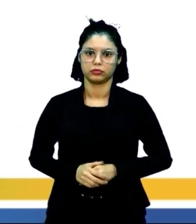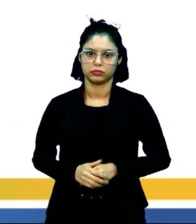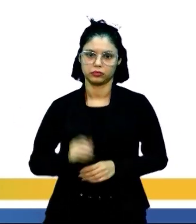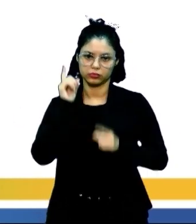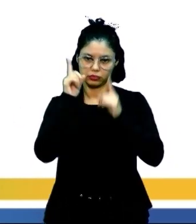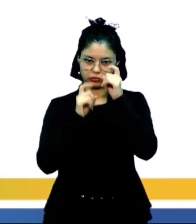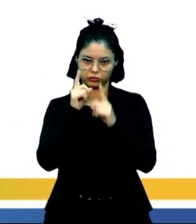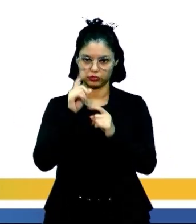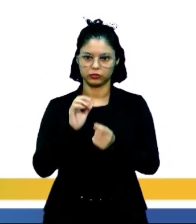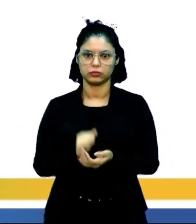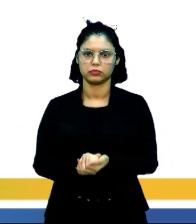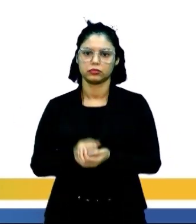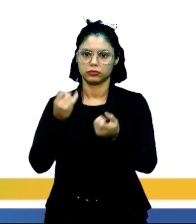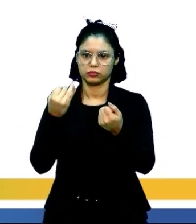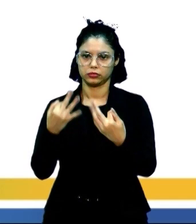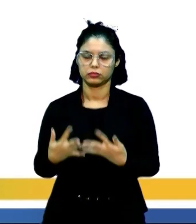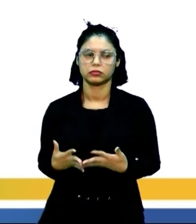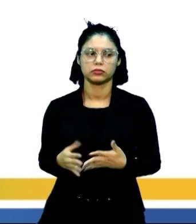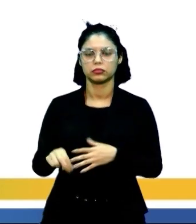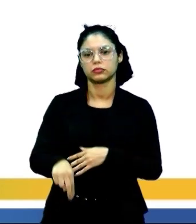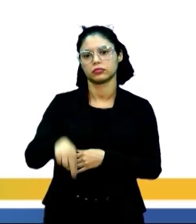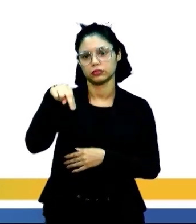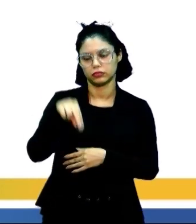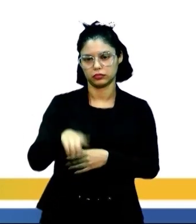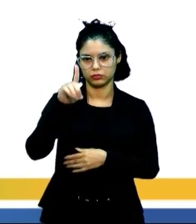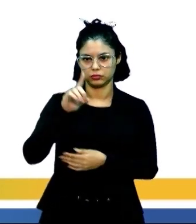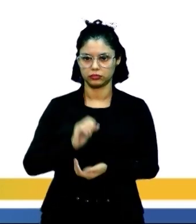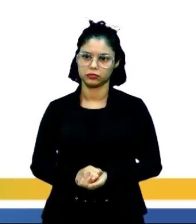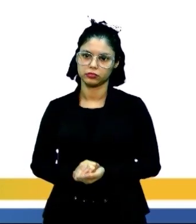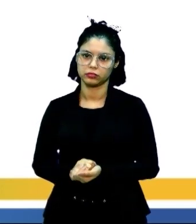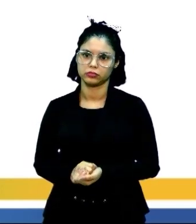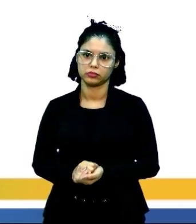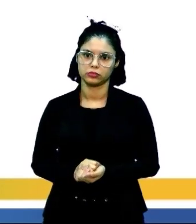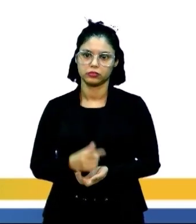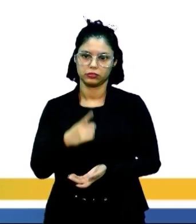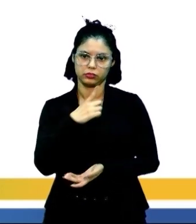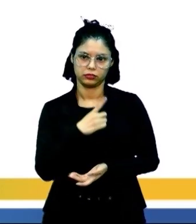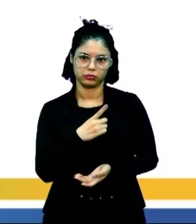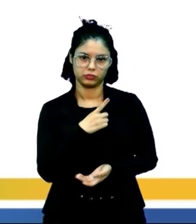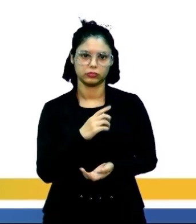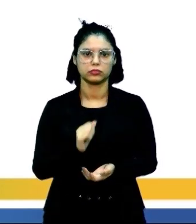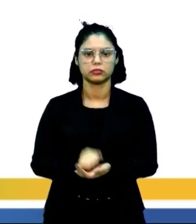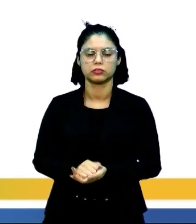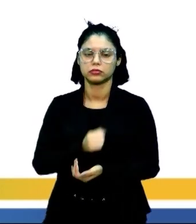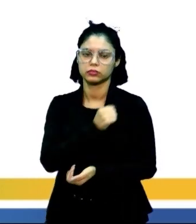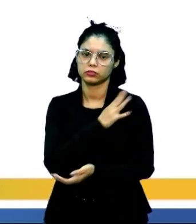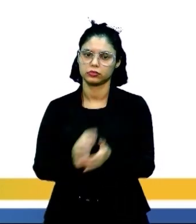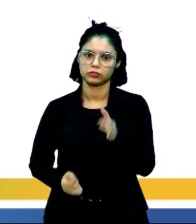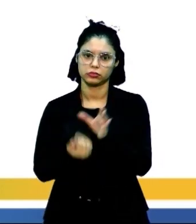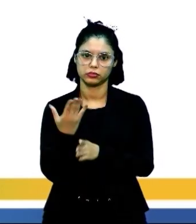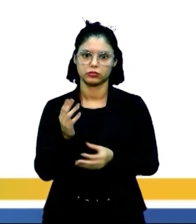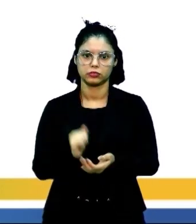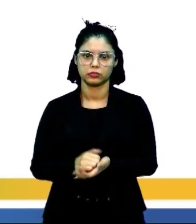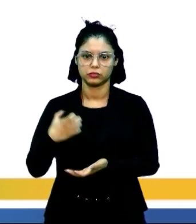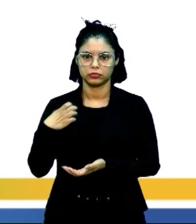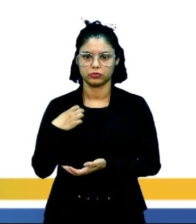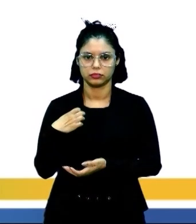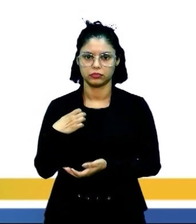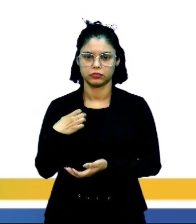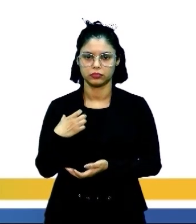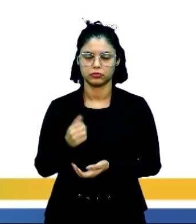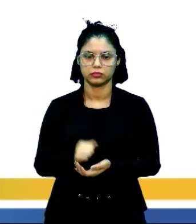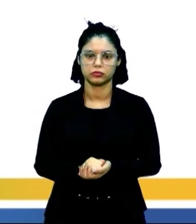Letra B, as expressões com que são tratados os nordestinos revelam um preconceito